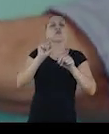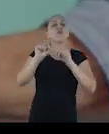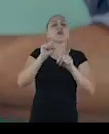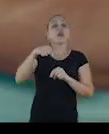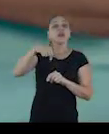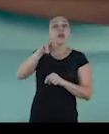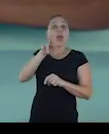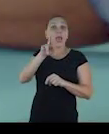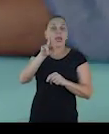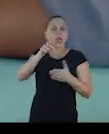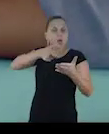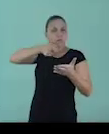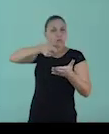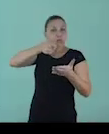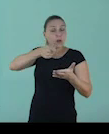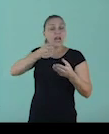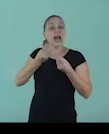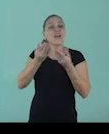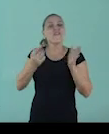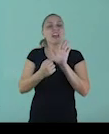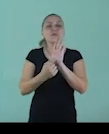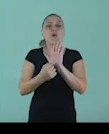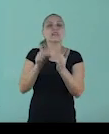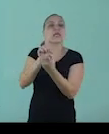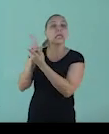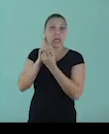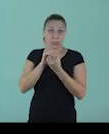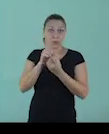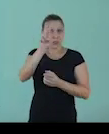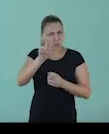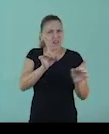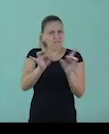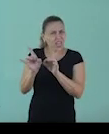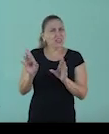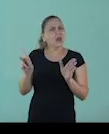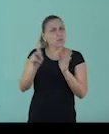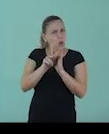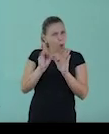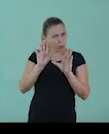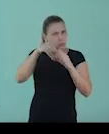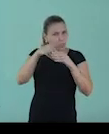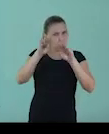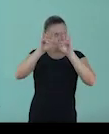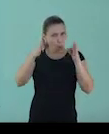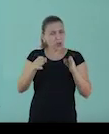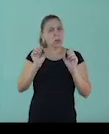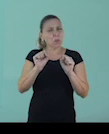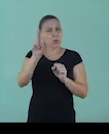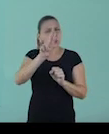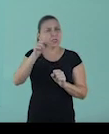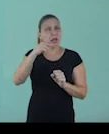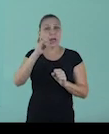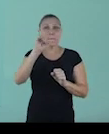do deixa à mostra para seus clientes Se você usar um sistema de vendas no seu estabelecimento também pode integrar o que que se facilmente